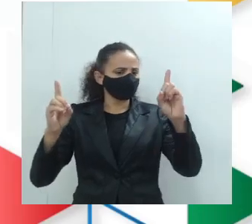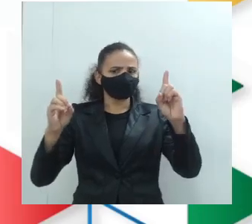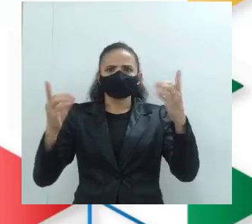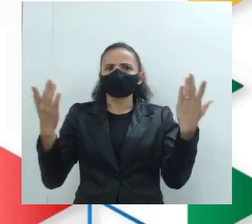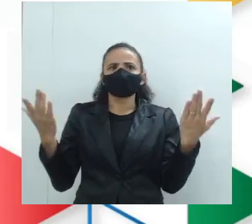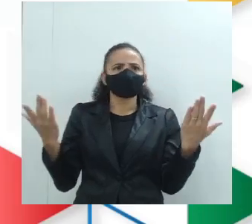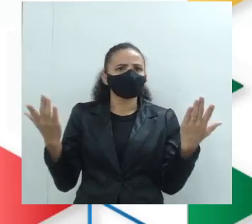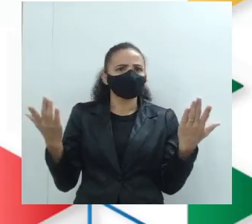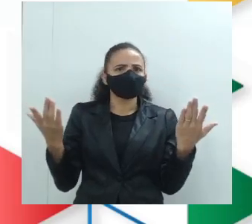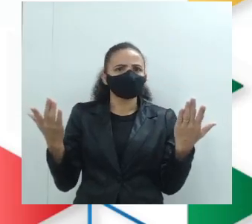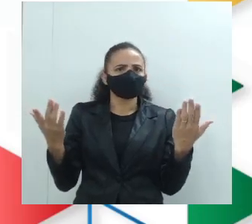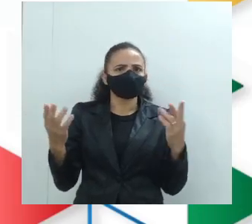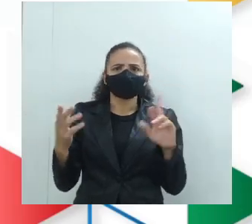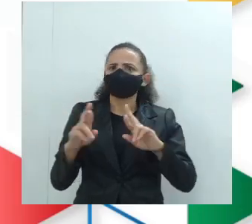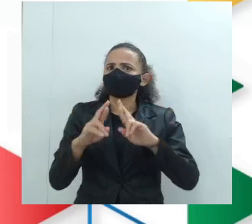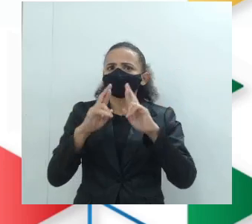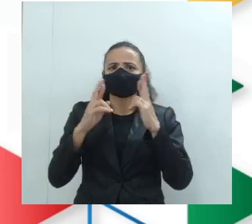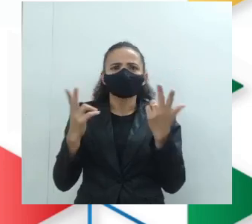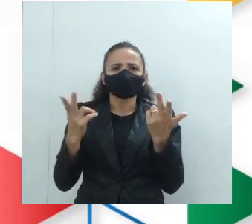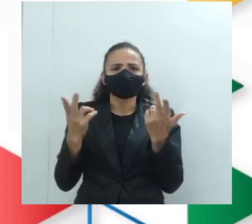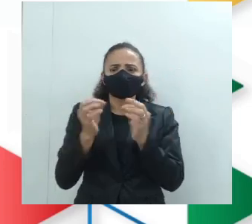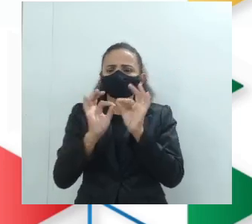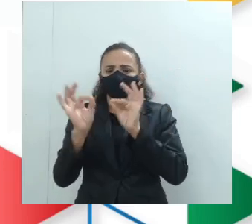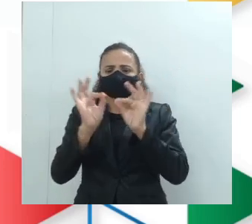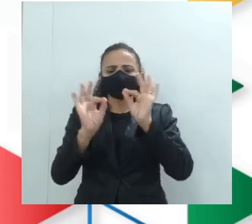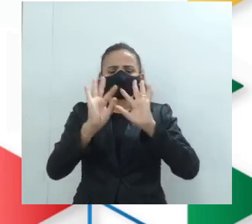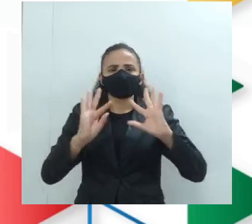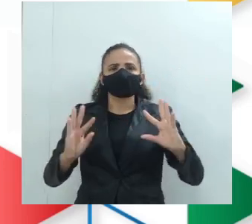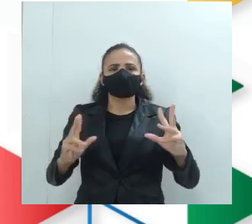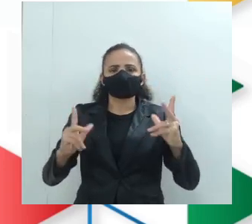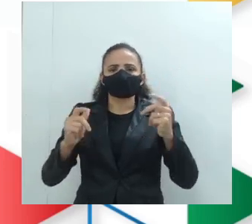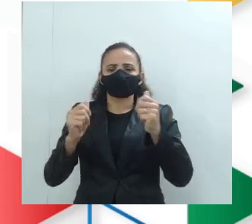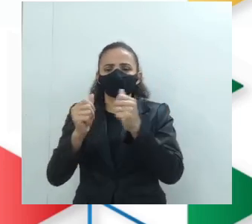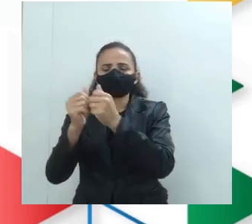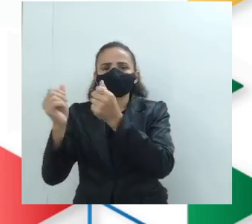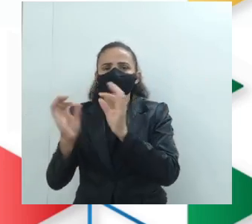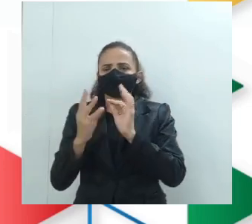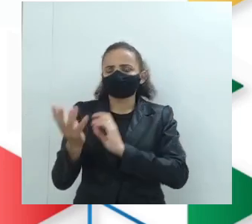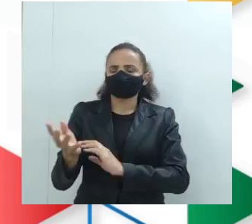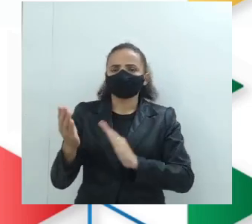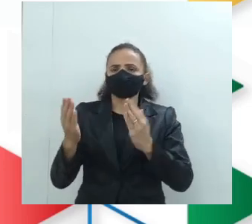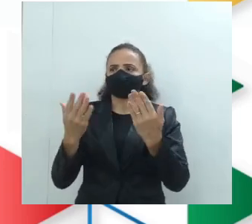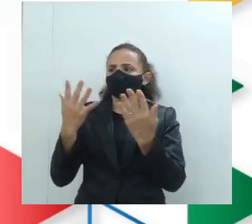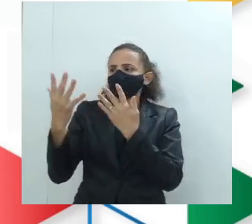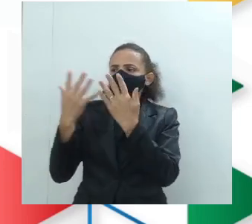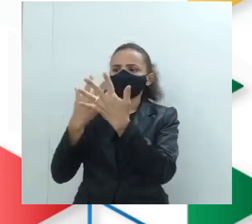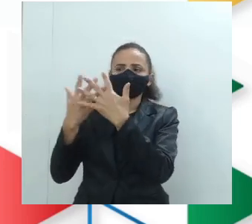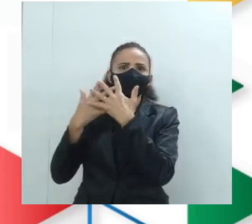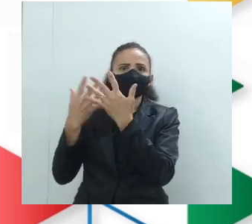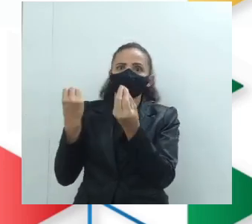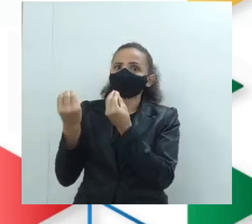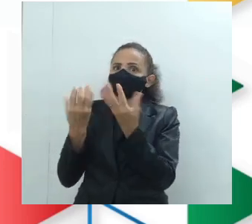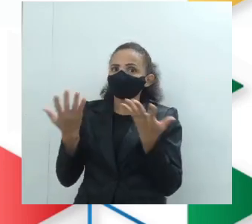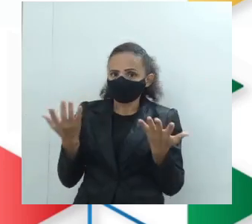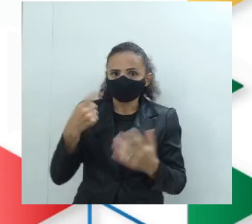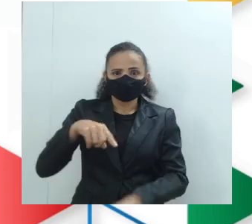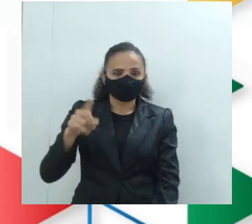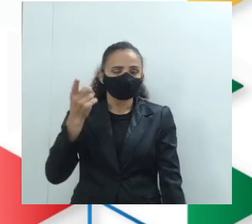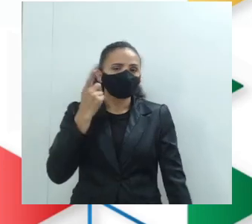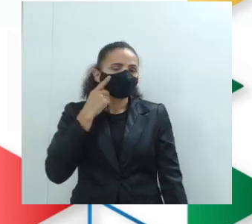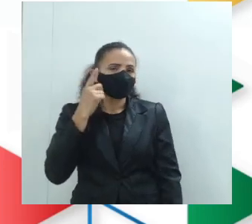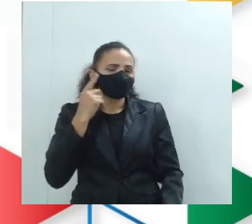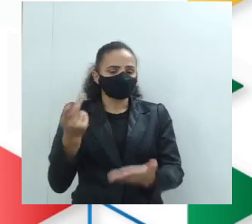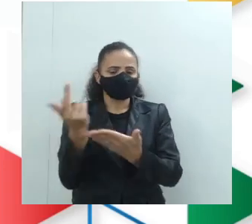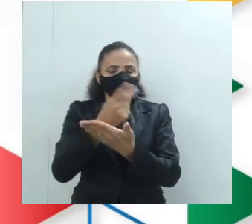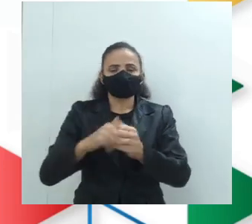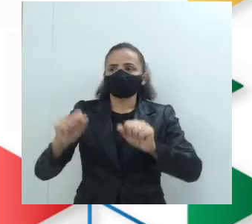ser você. E isso é geometria e simetria de reflexão, tá bom? Ó, observa essa figura aí